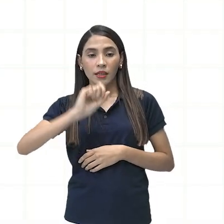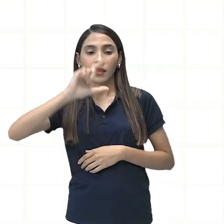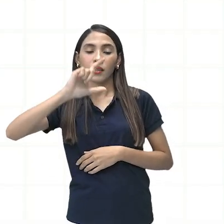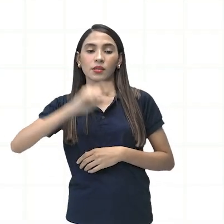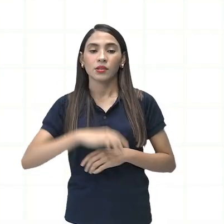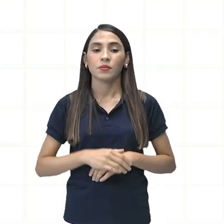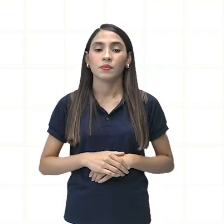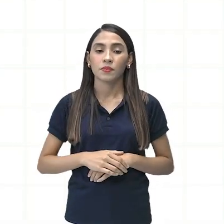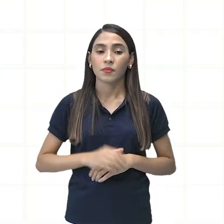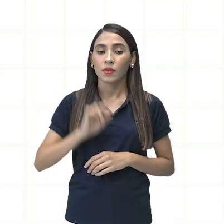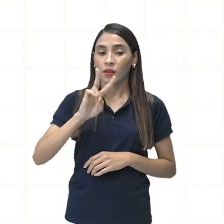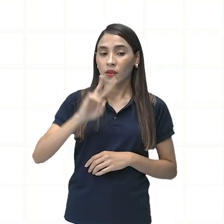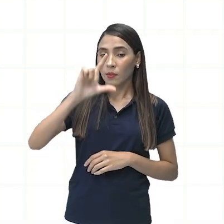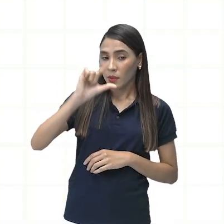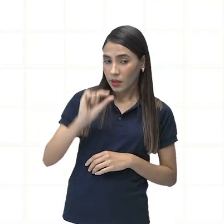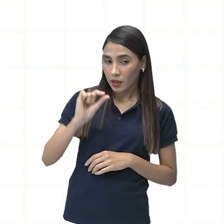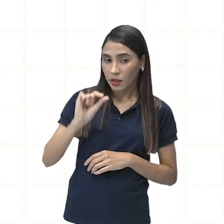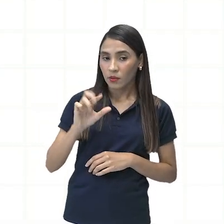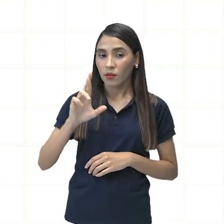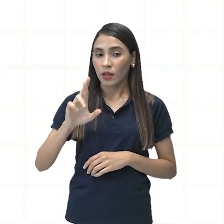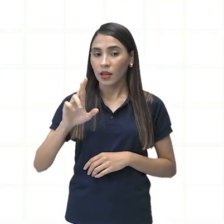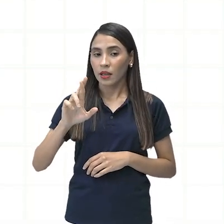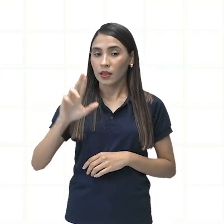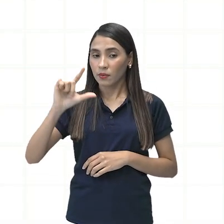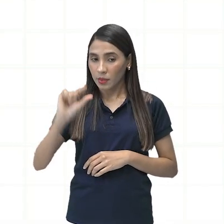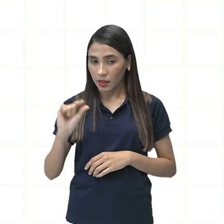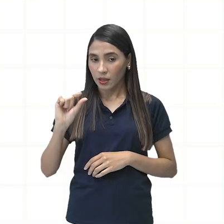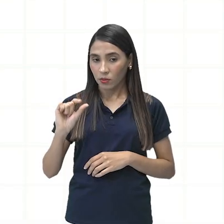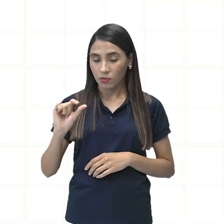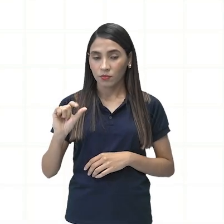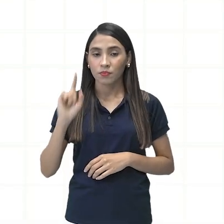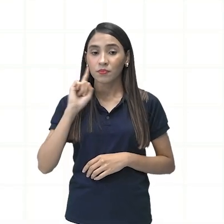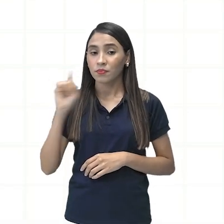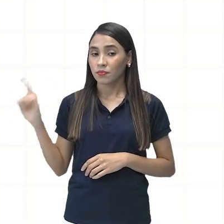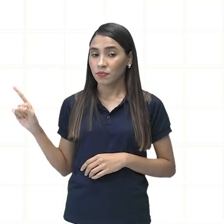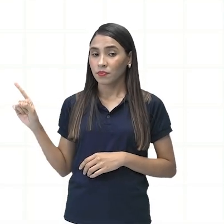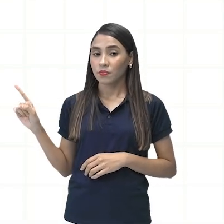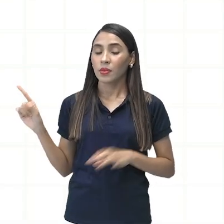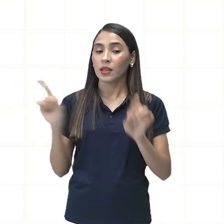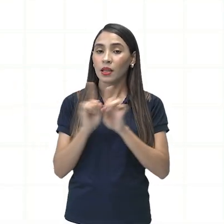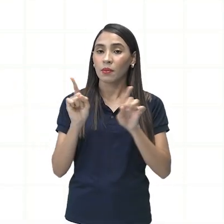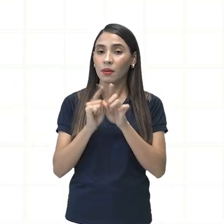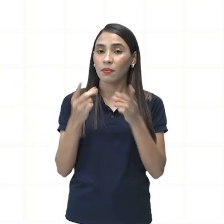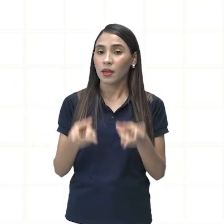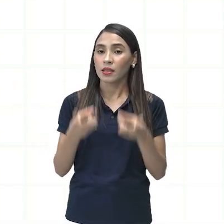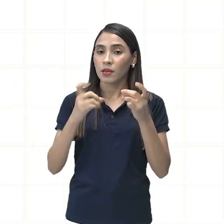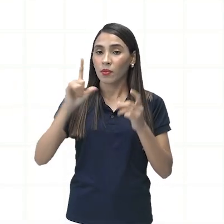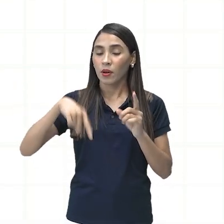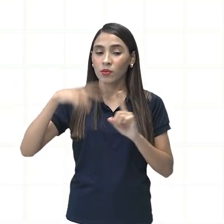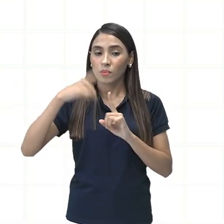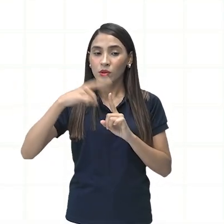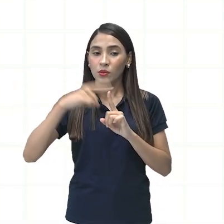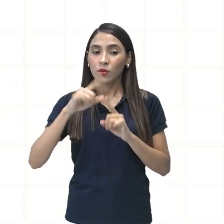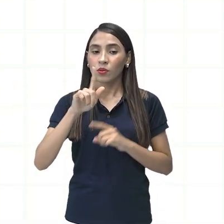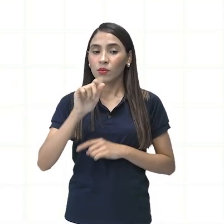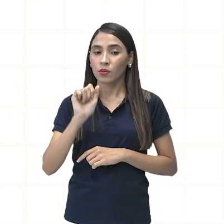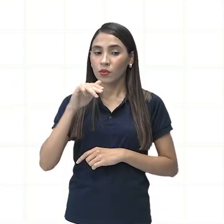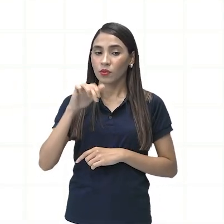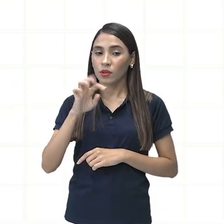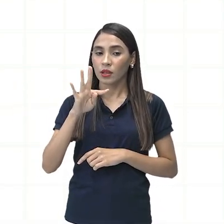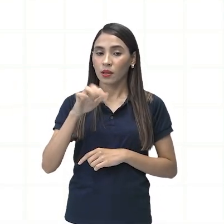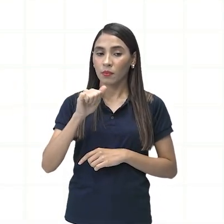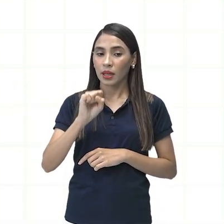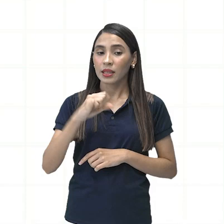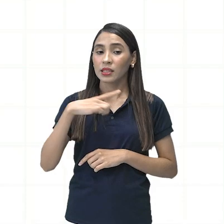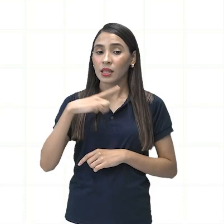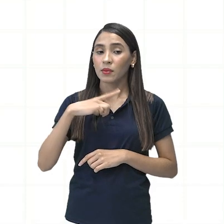Rzão, e um Vzinho e um Rzinho. E vejam vocês que são os tipos de gametas que nós